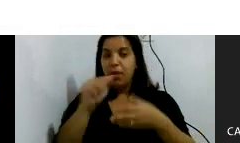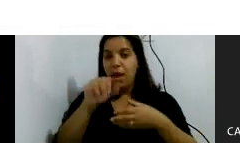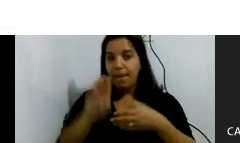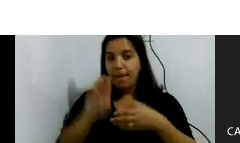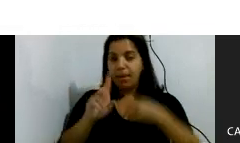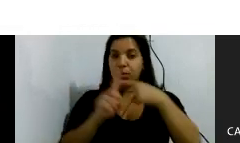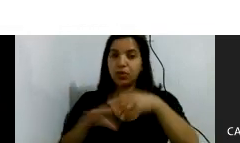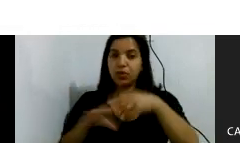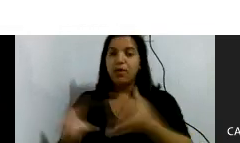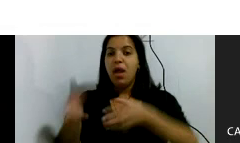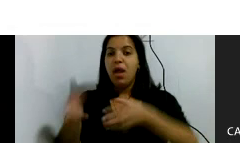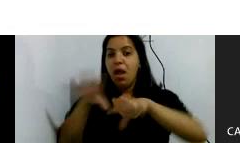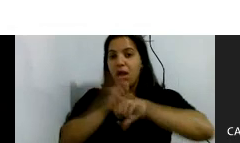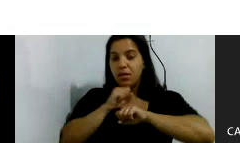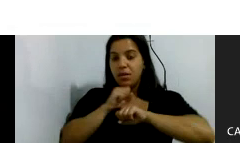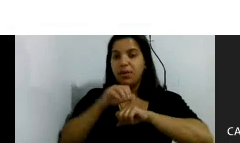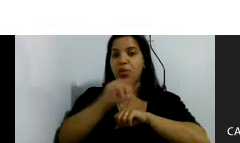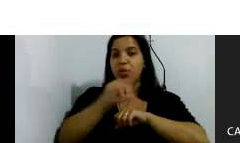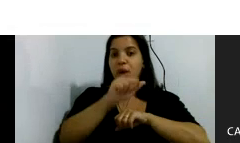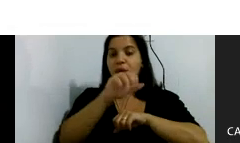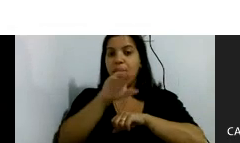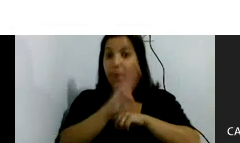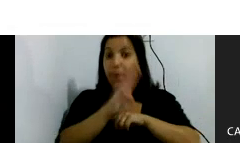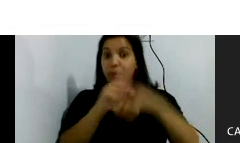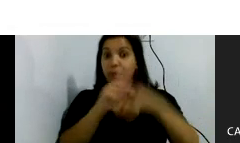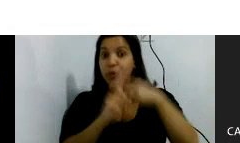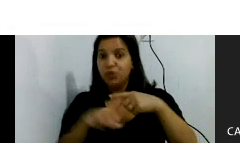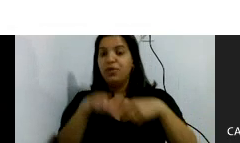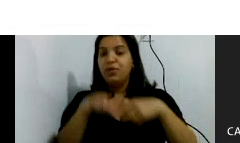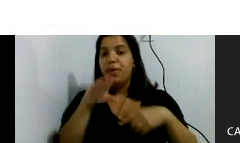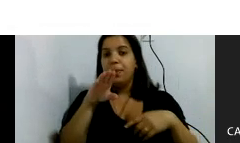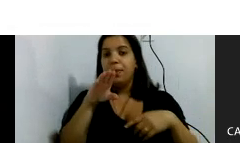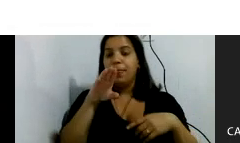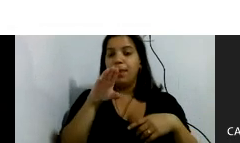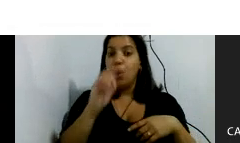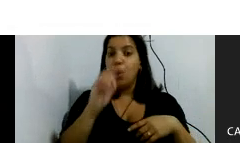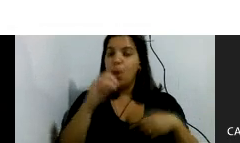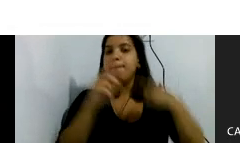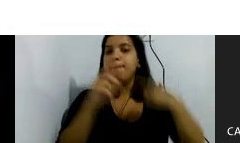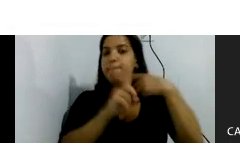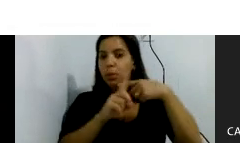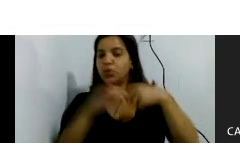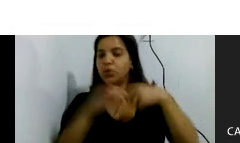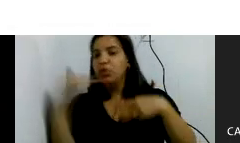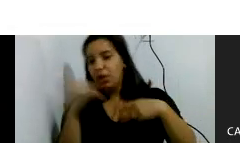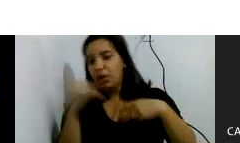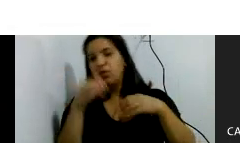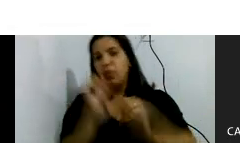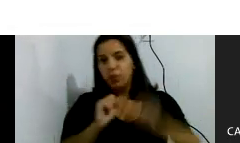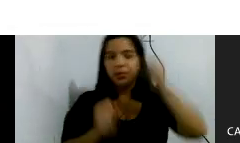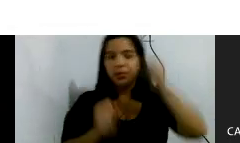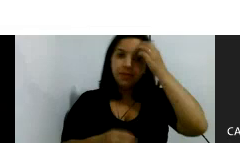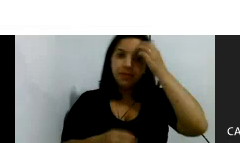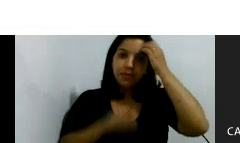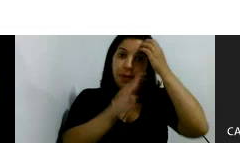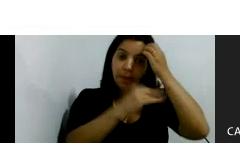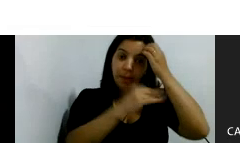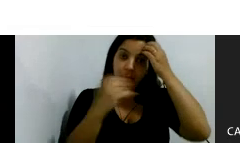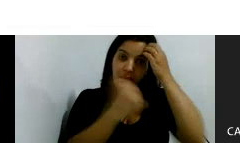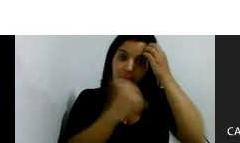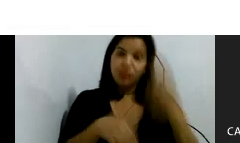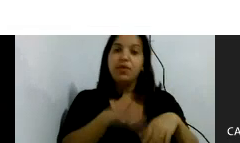AB positivo e receber do B e do O, sendo eles positivos ou negativos.